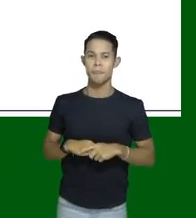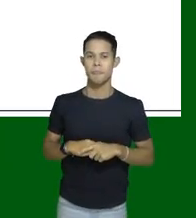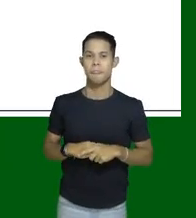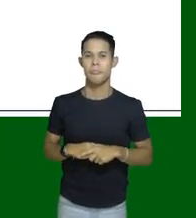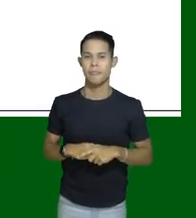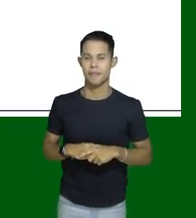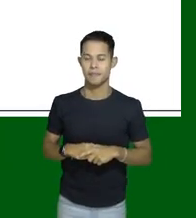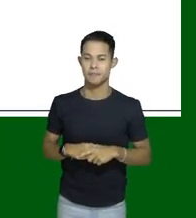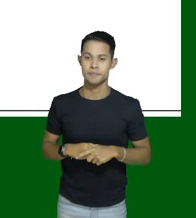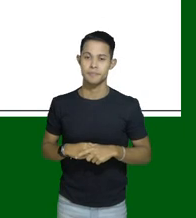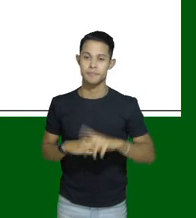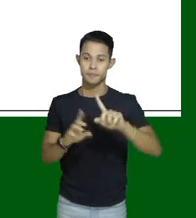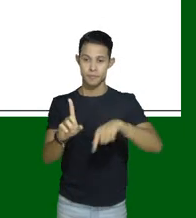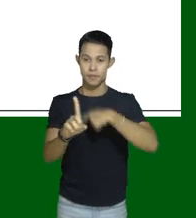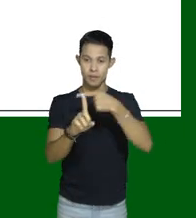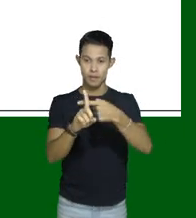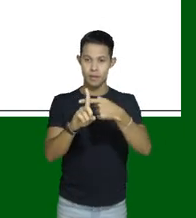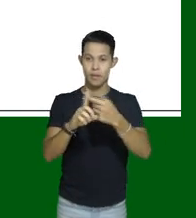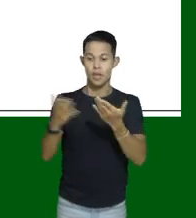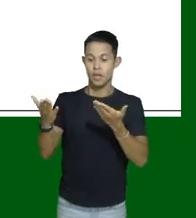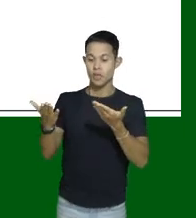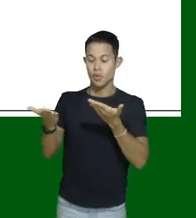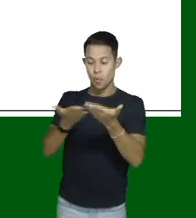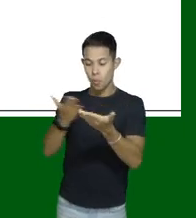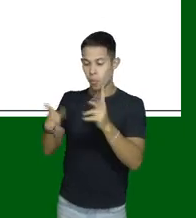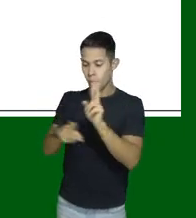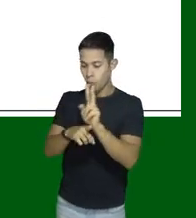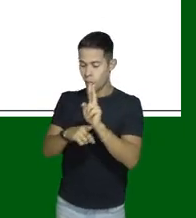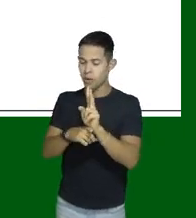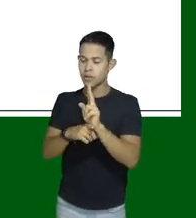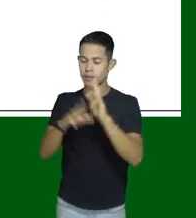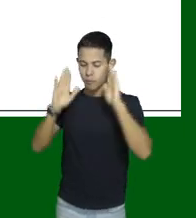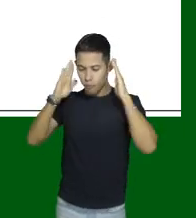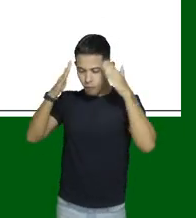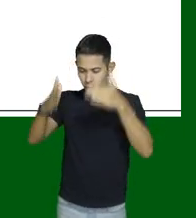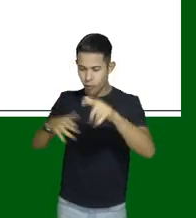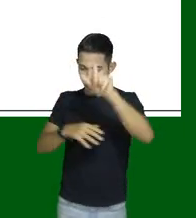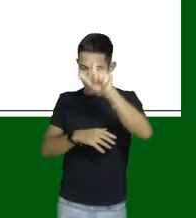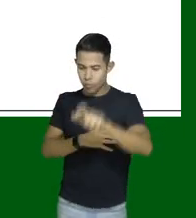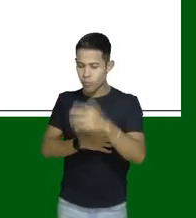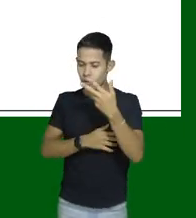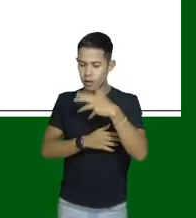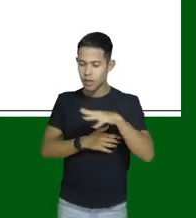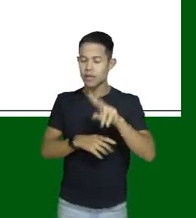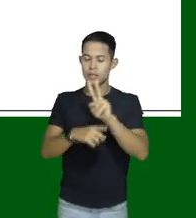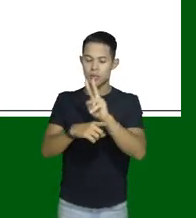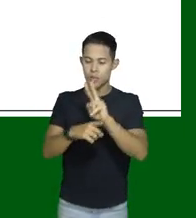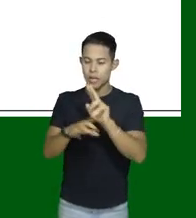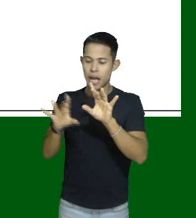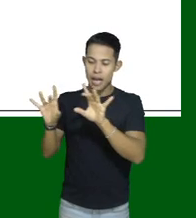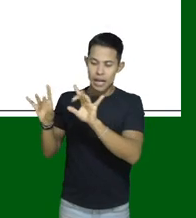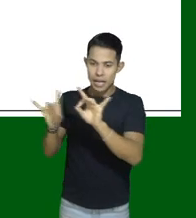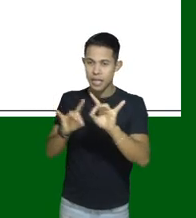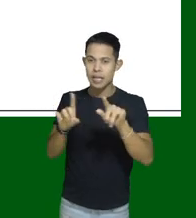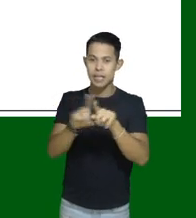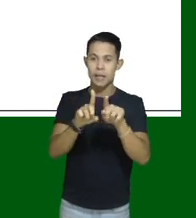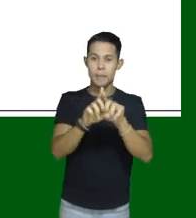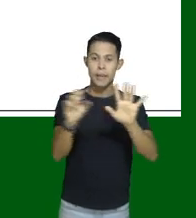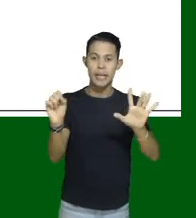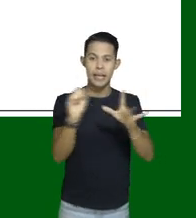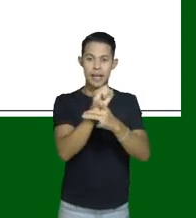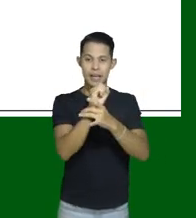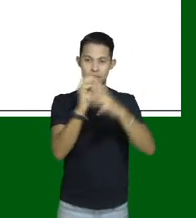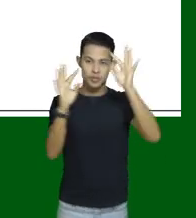A gente cuida bastante para atender cada criança, né, de acordo com a especificidade e orientação dos profissionais e garantir as terapias necessárias,